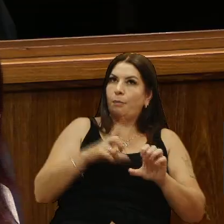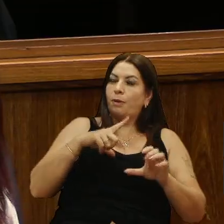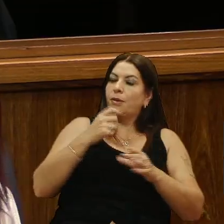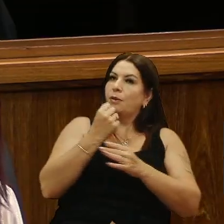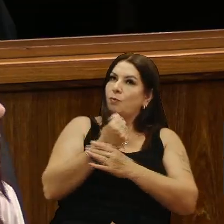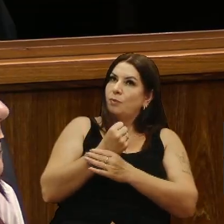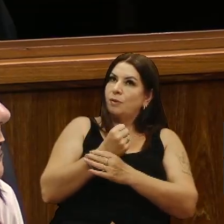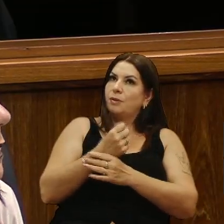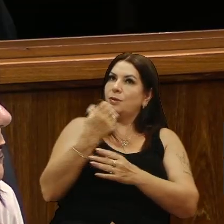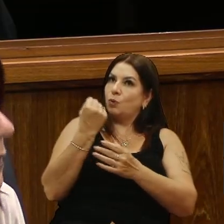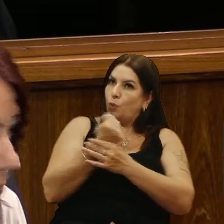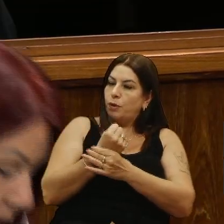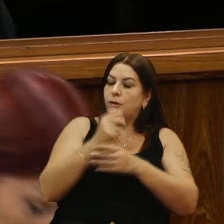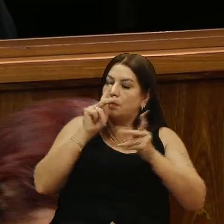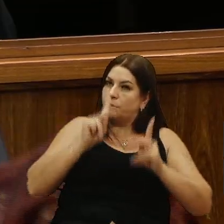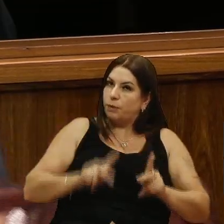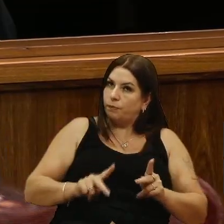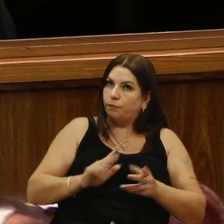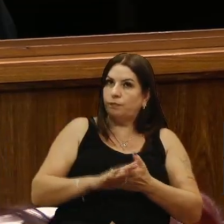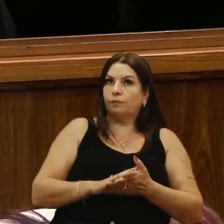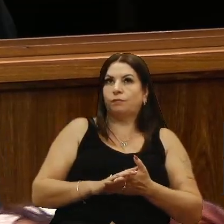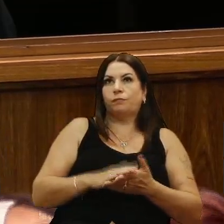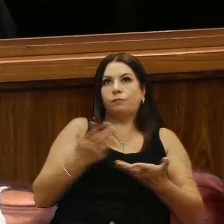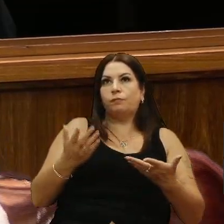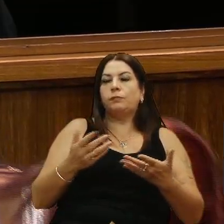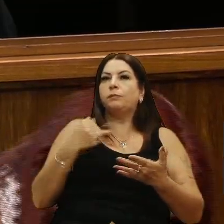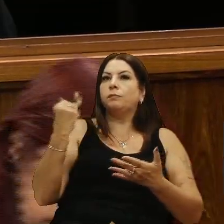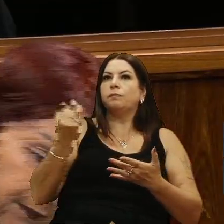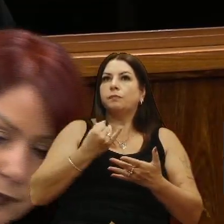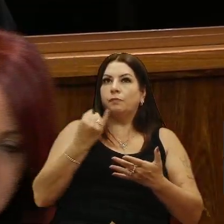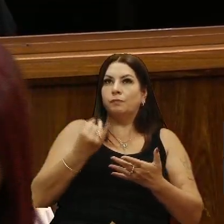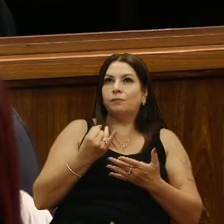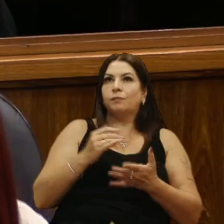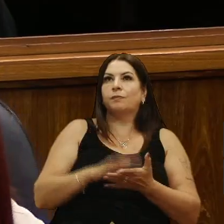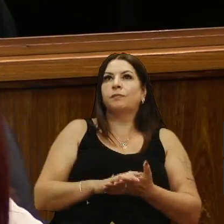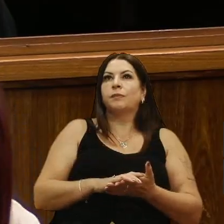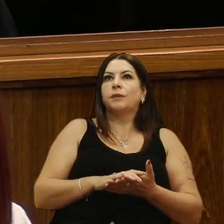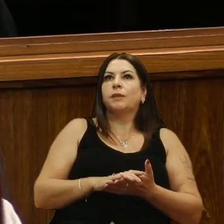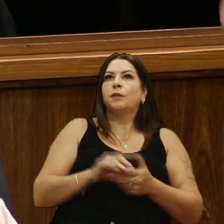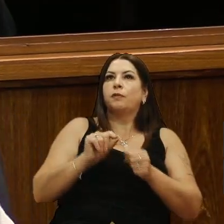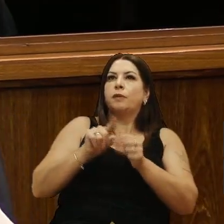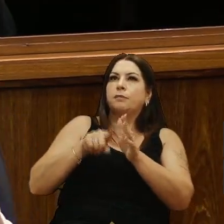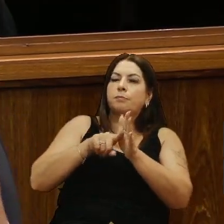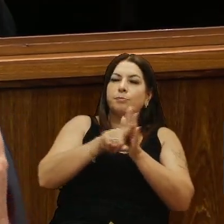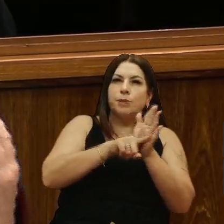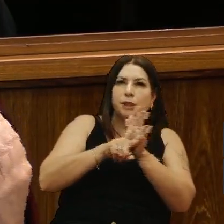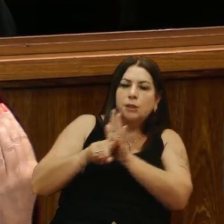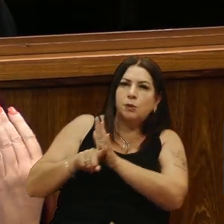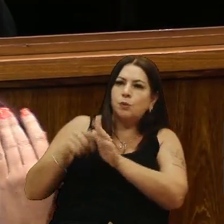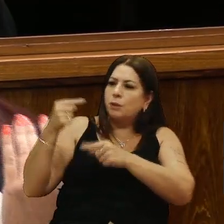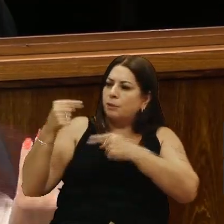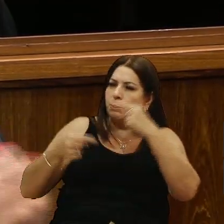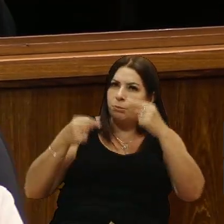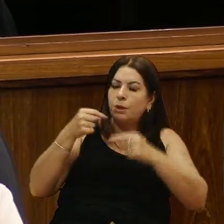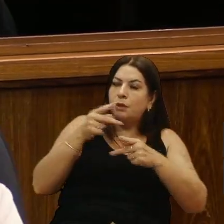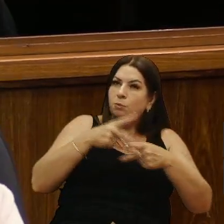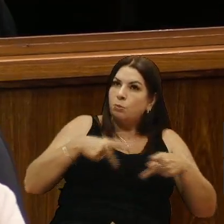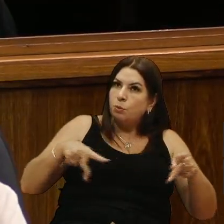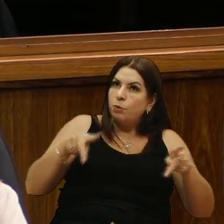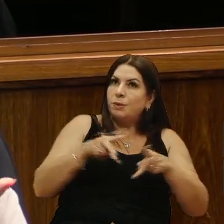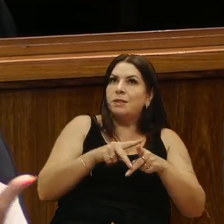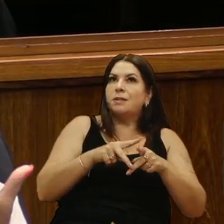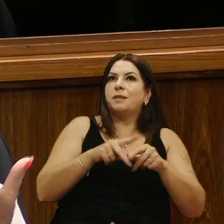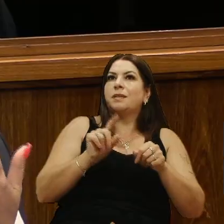garantir segurança às pessoas. É algo muito importante. Quando a gente faz pesquisa, quando a gente debate com a população,